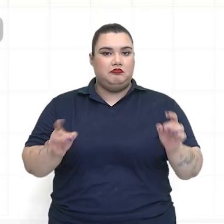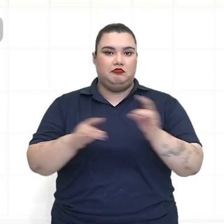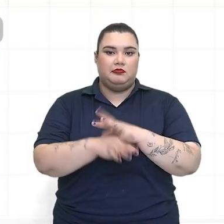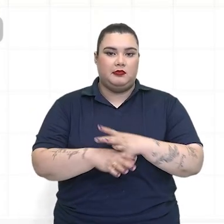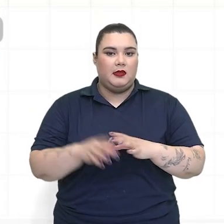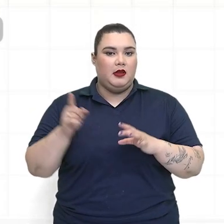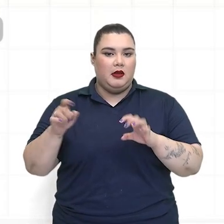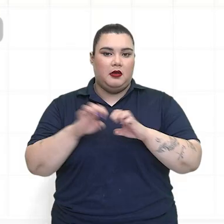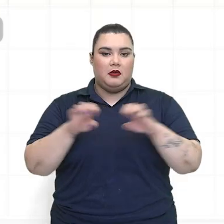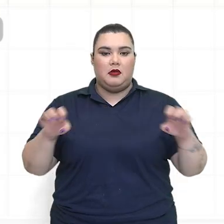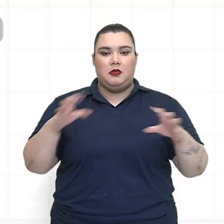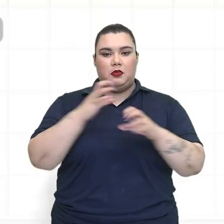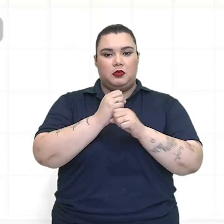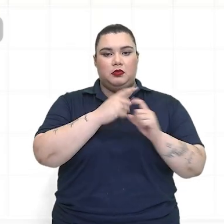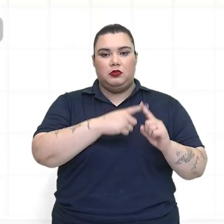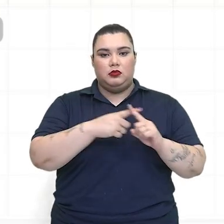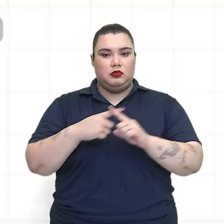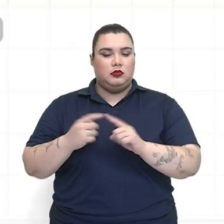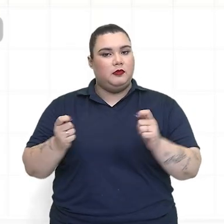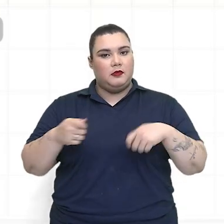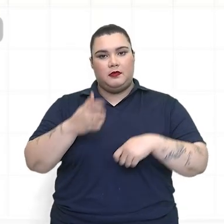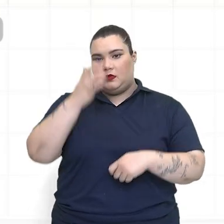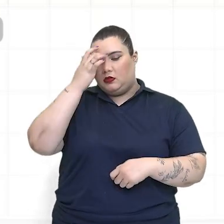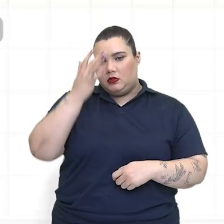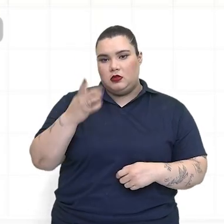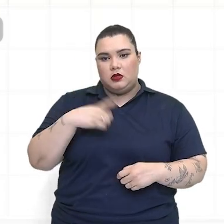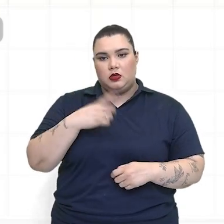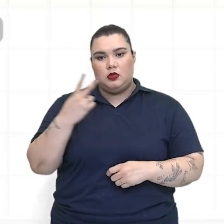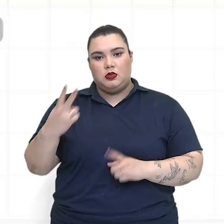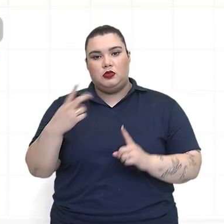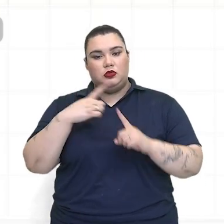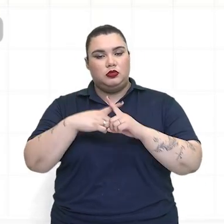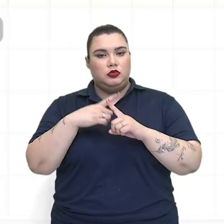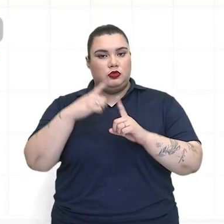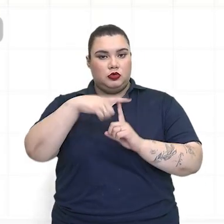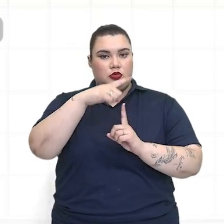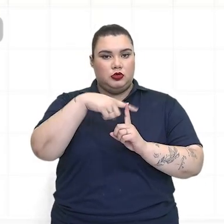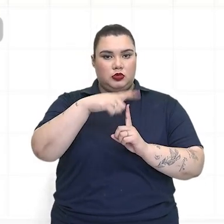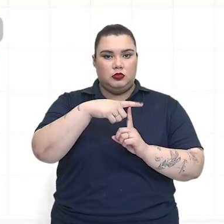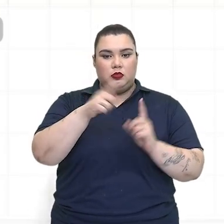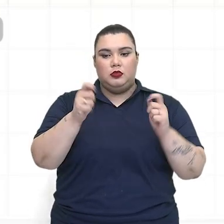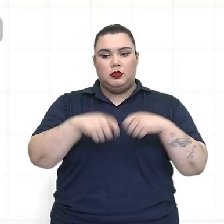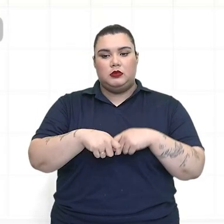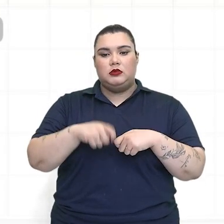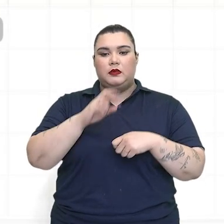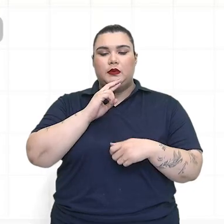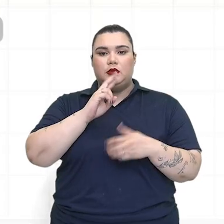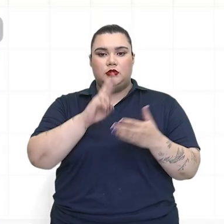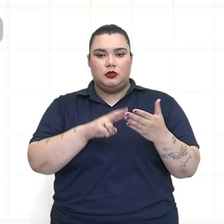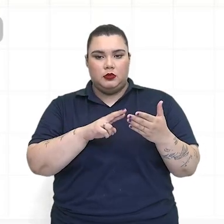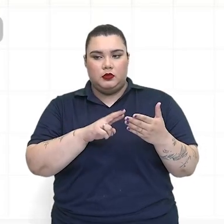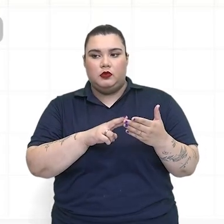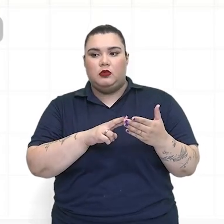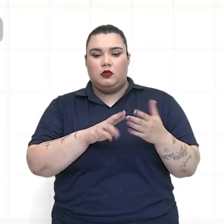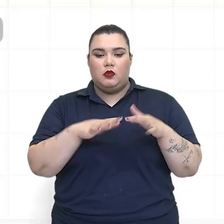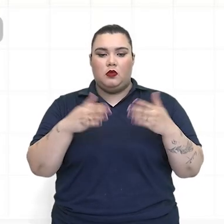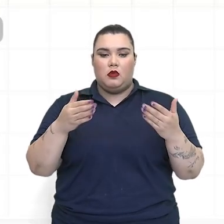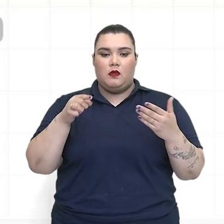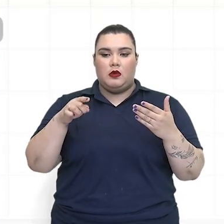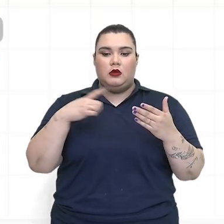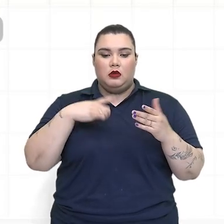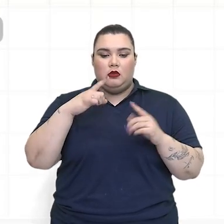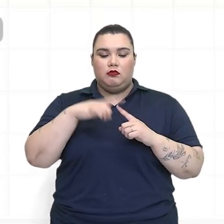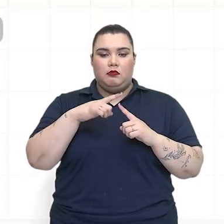Pronto. Tá aí a nossa multiplicação também. Ou seja, existem 2 formas aqui de você resolver, né, a questão